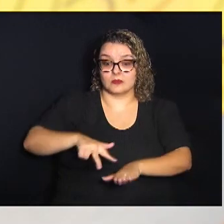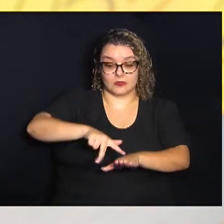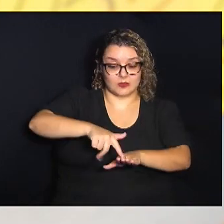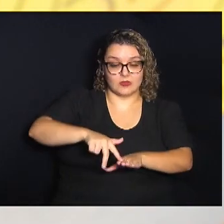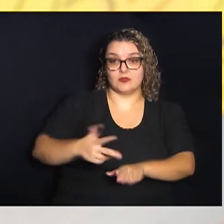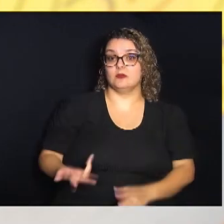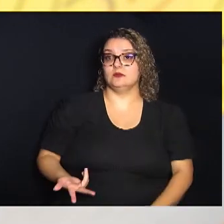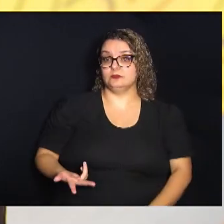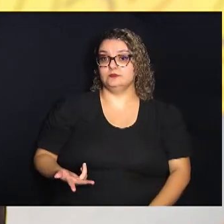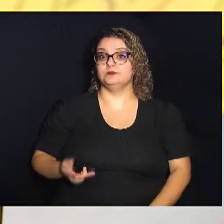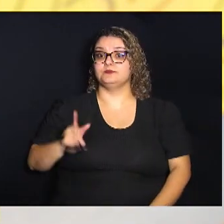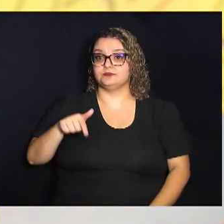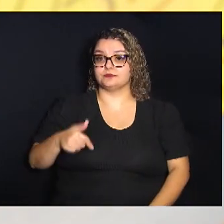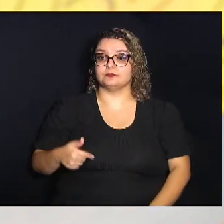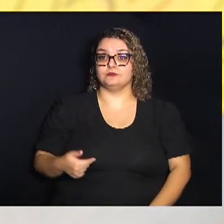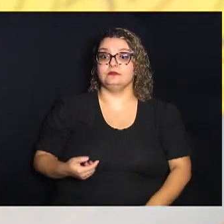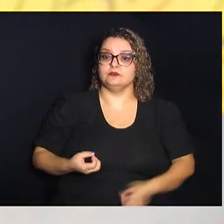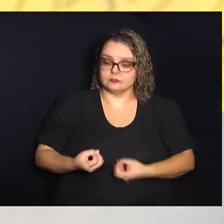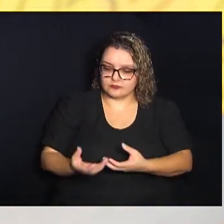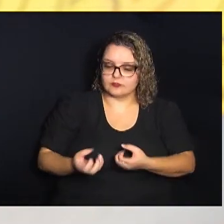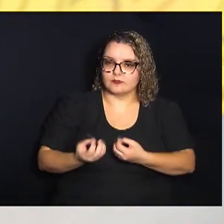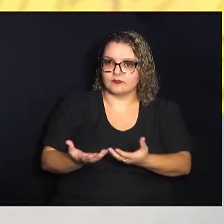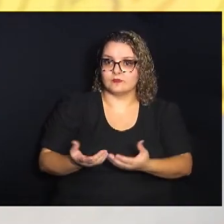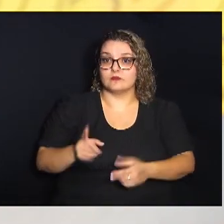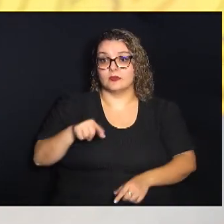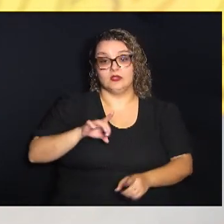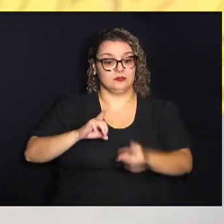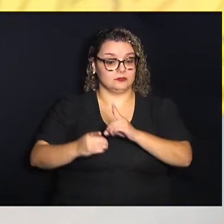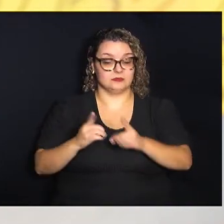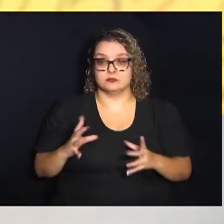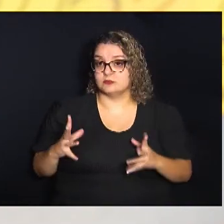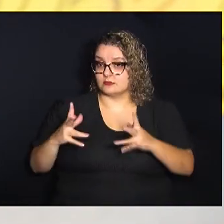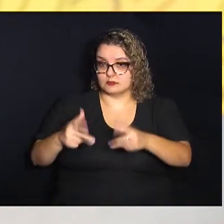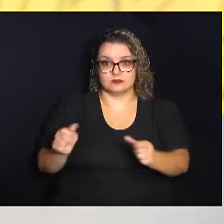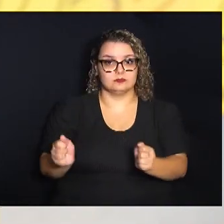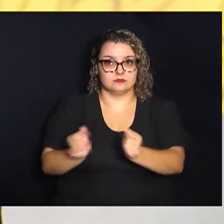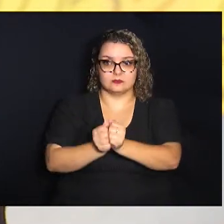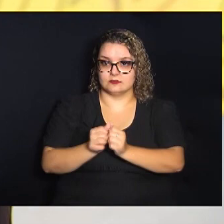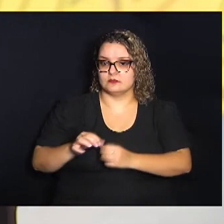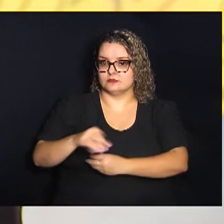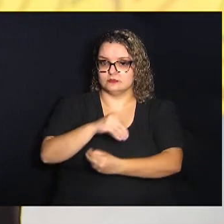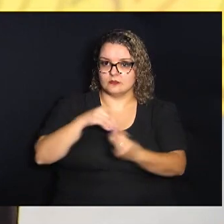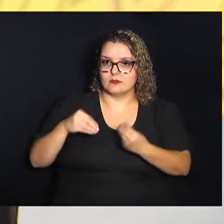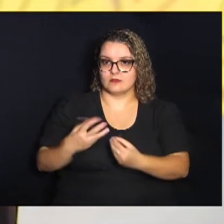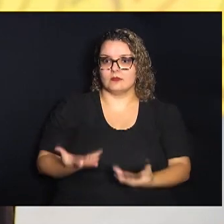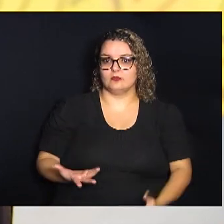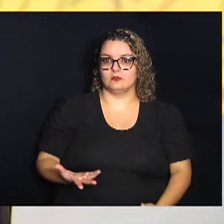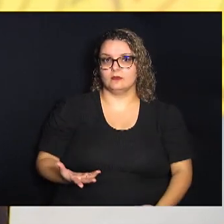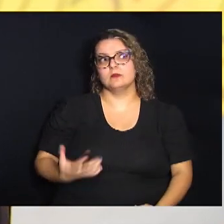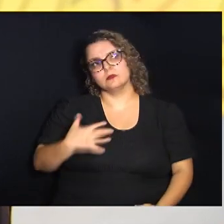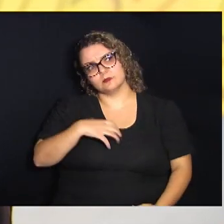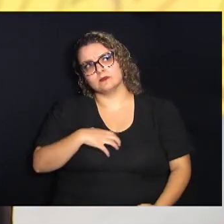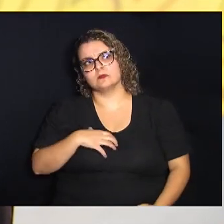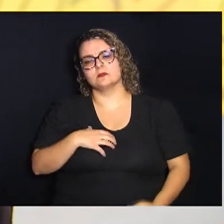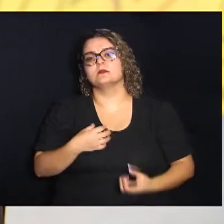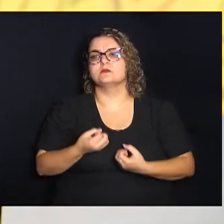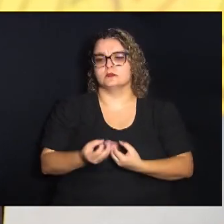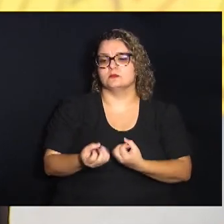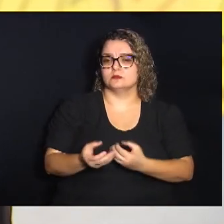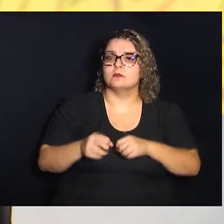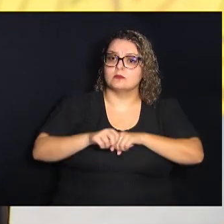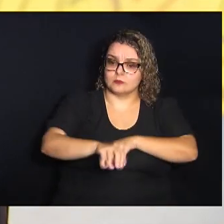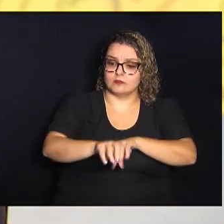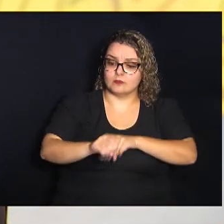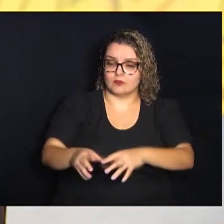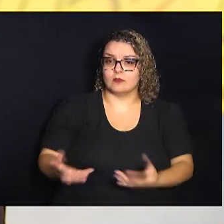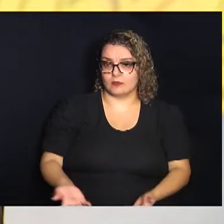só, ele é passar adiante, ele é muito dinâmico, todo mundo se une. E chegou uma hora que eu senti que eu podia passar um pouco do que eu aprendi.